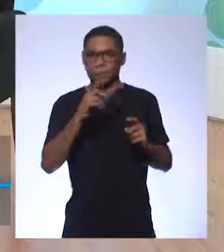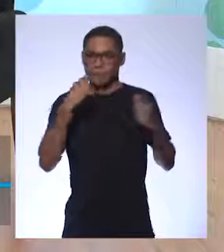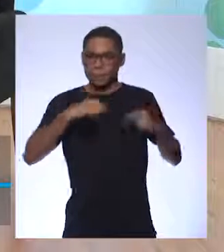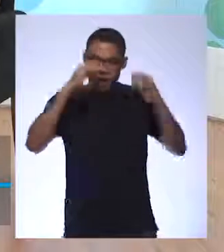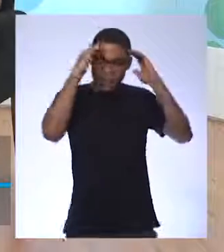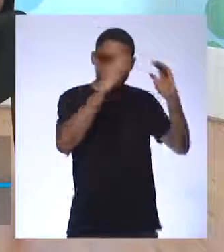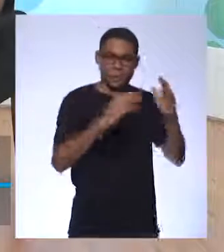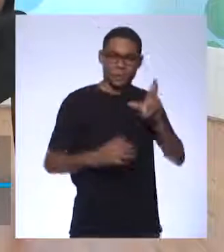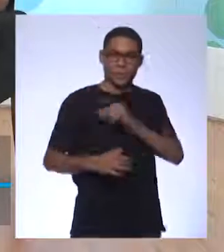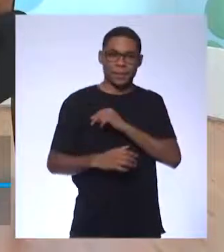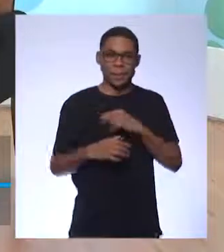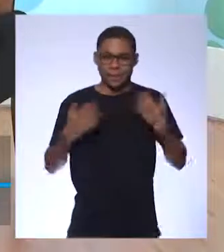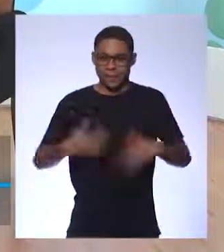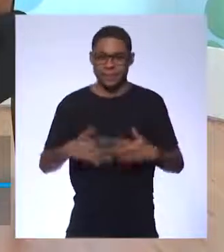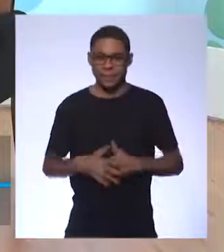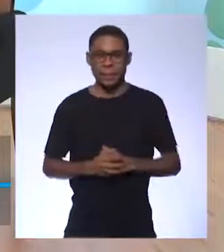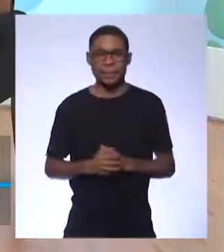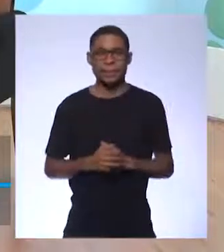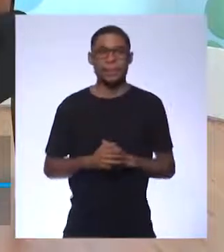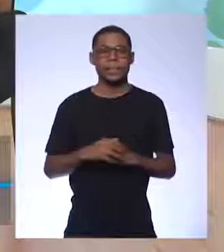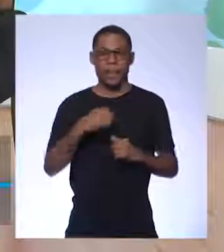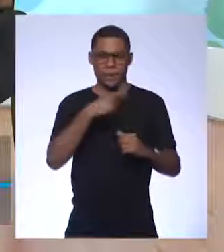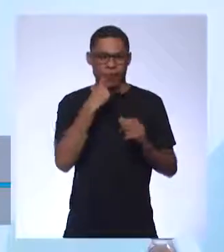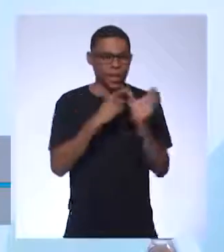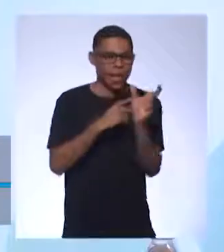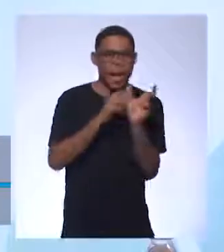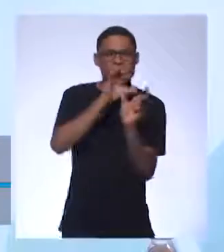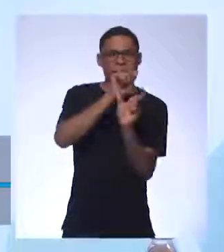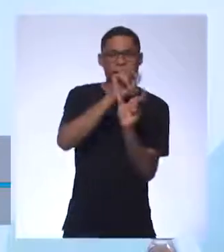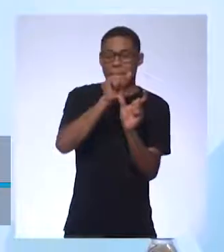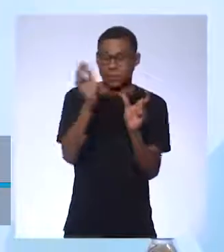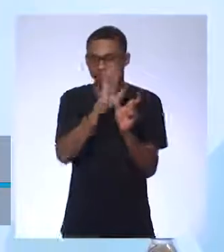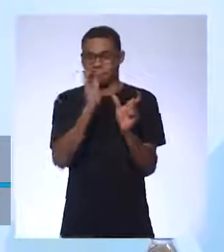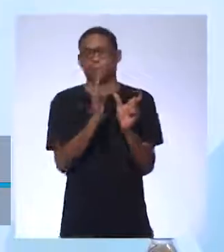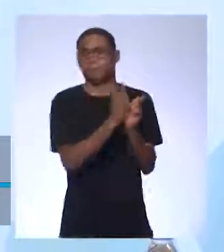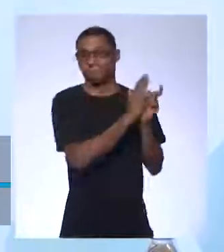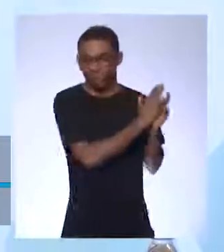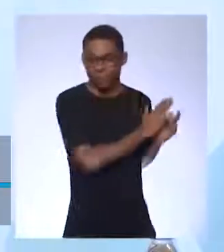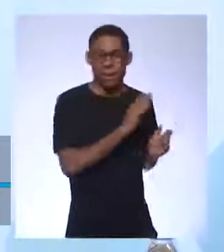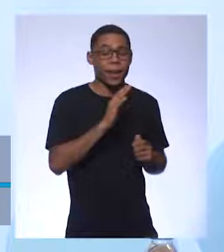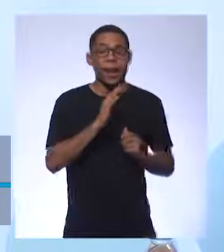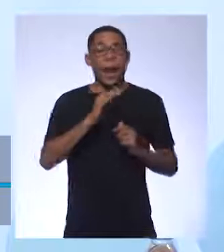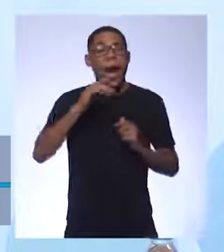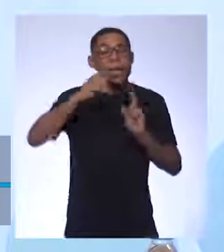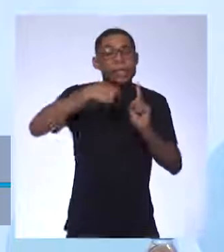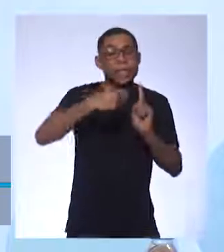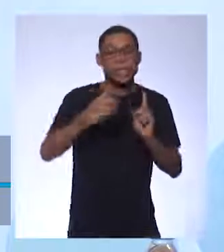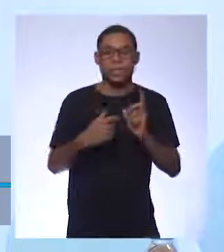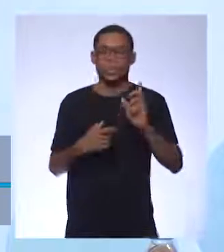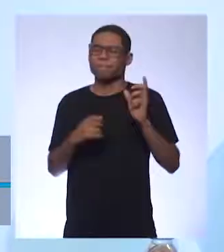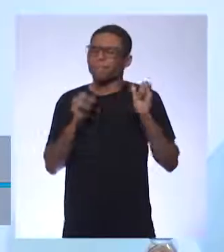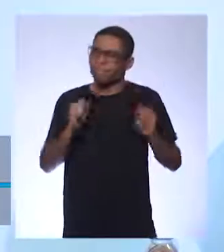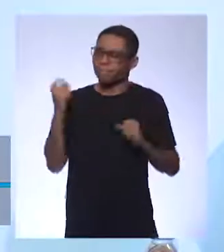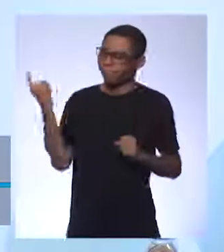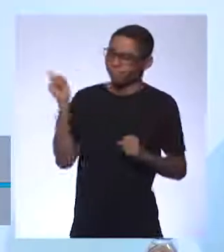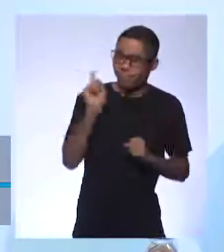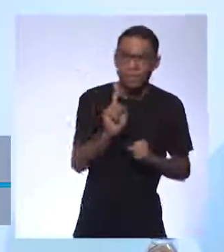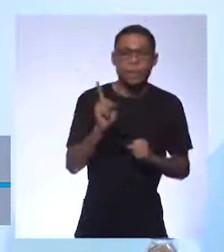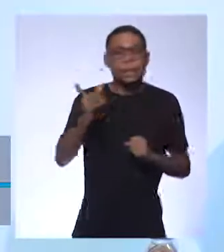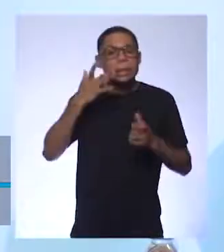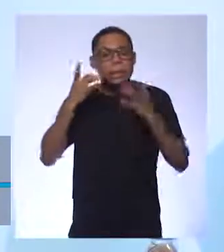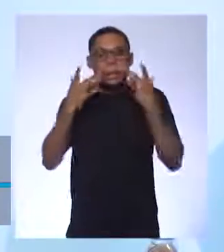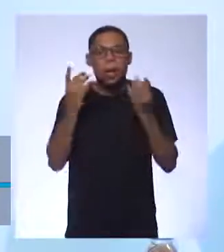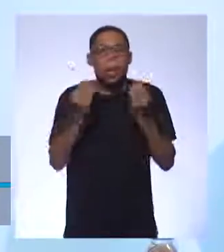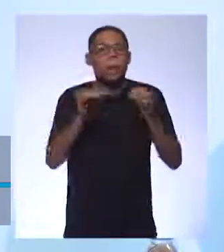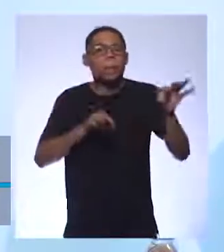né? Por favor. Não é nossa, quem me dera, né? Fosse meu amigão tão assim, íntimo, tão íntimo dele, né? quem me dera ele vir aqui fazer uma demonstração